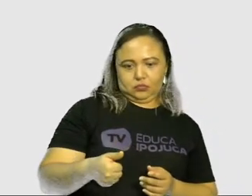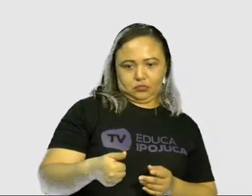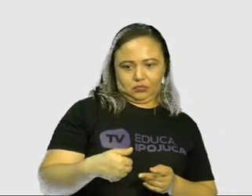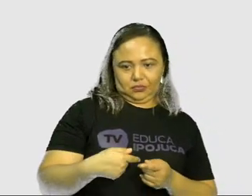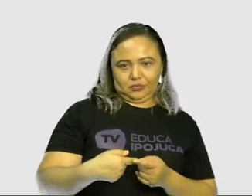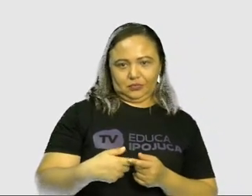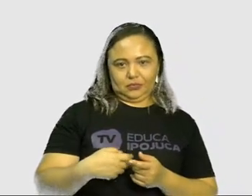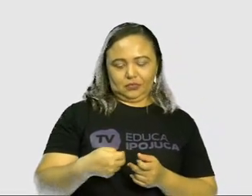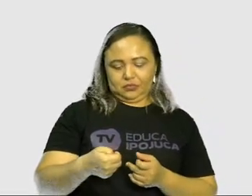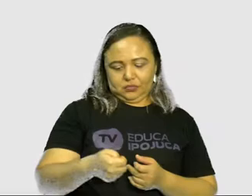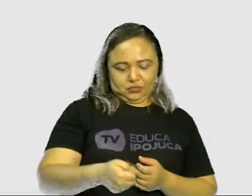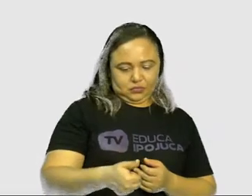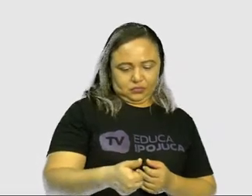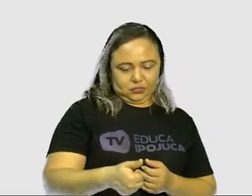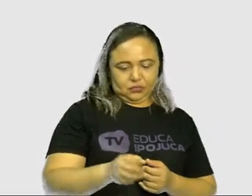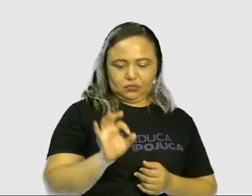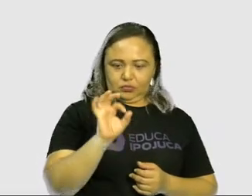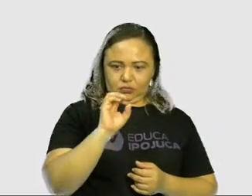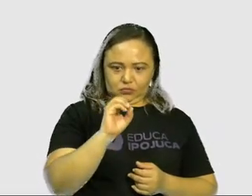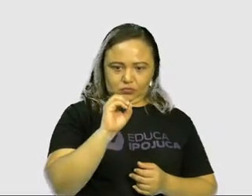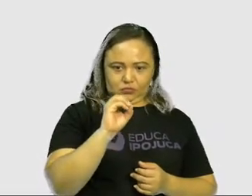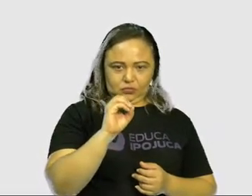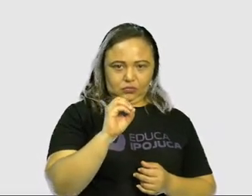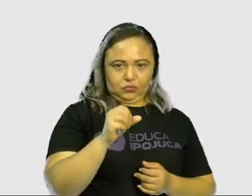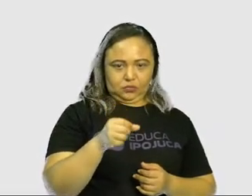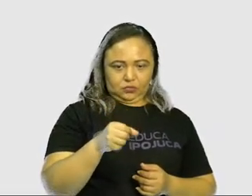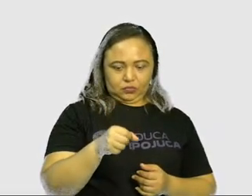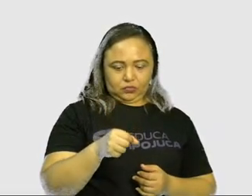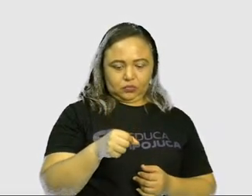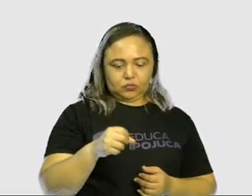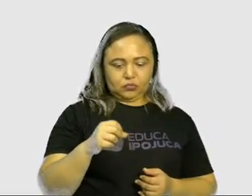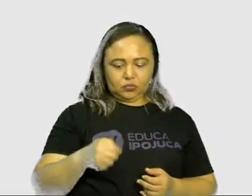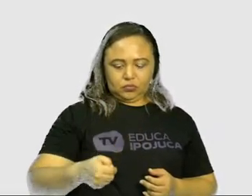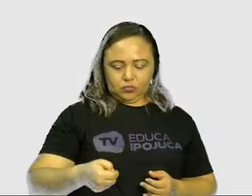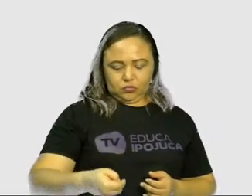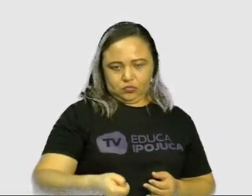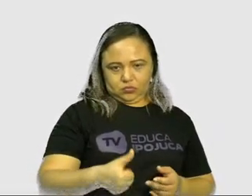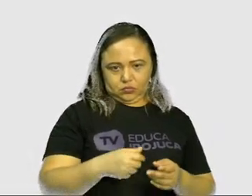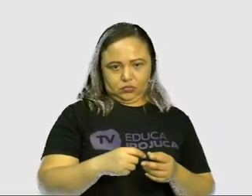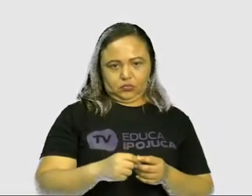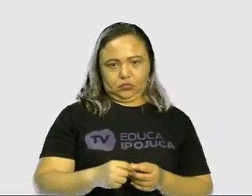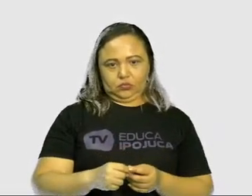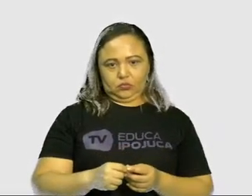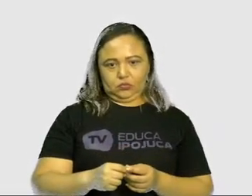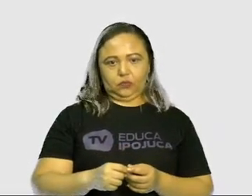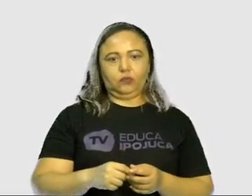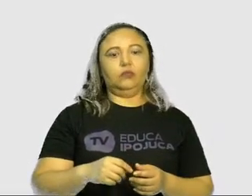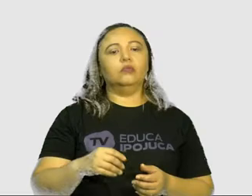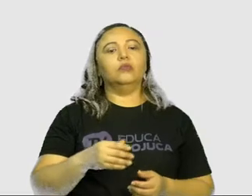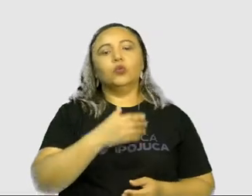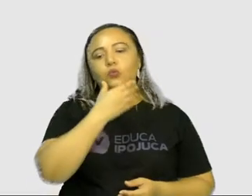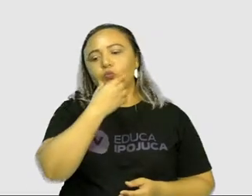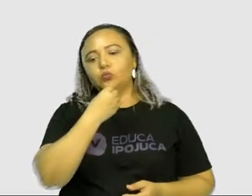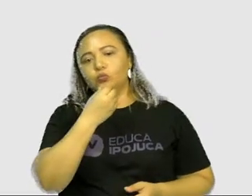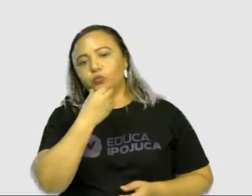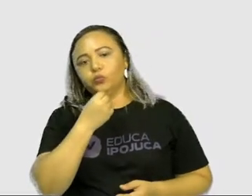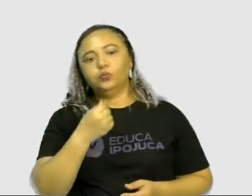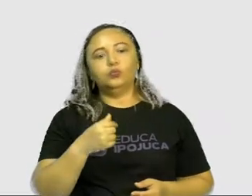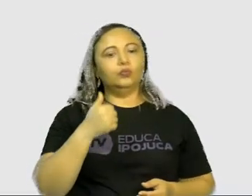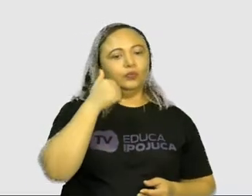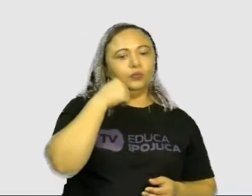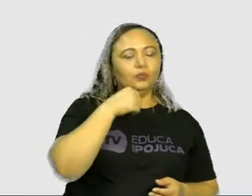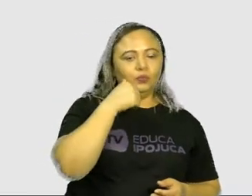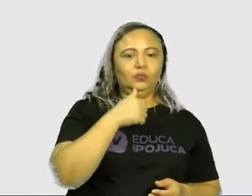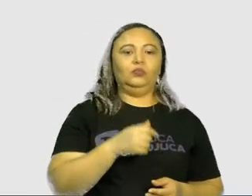Quem será o menino ou até mesmo a menina que nunca brincou de bolinha de gude? Então, ela é